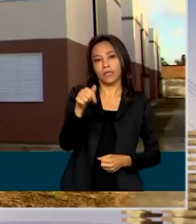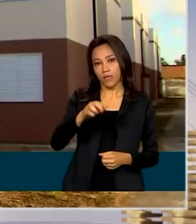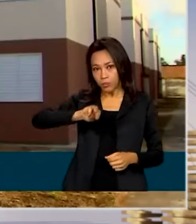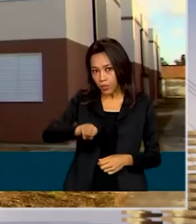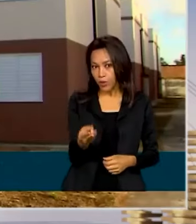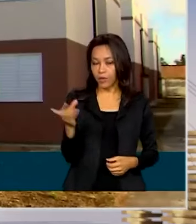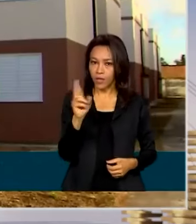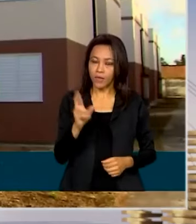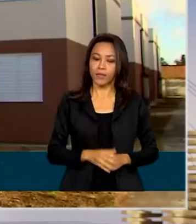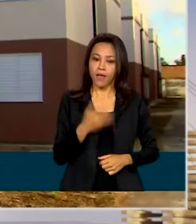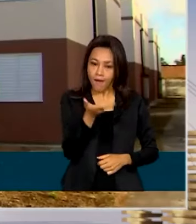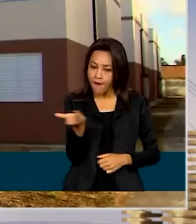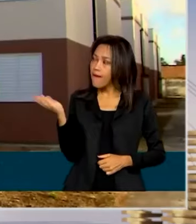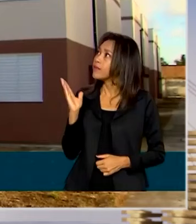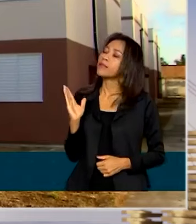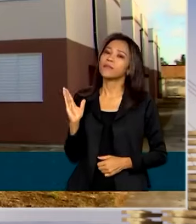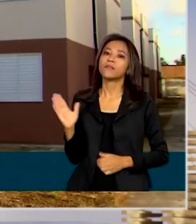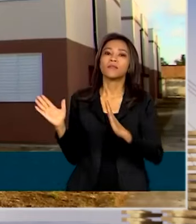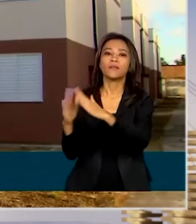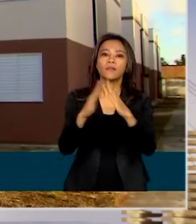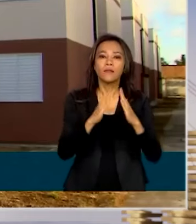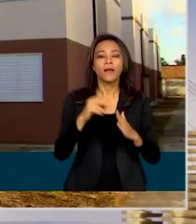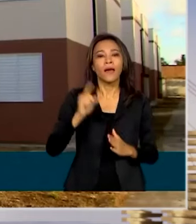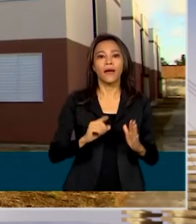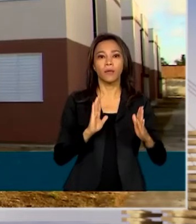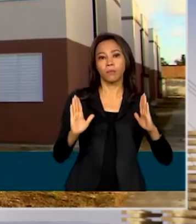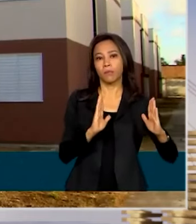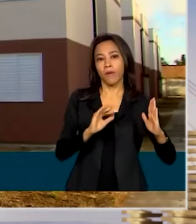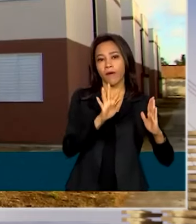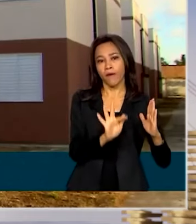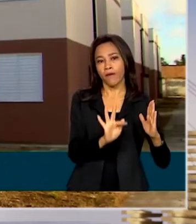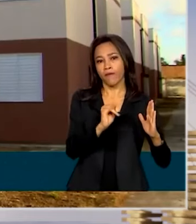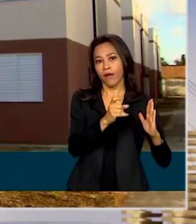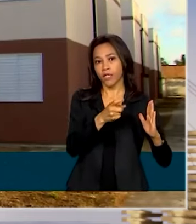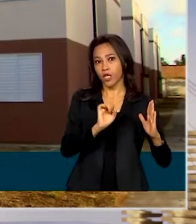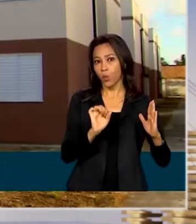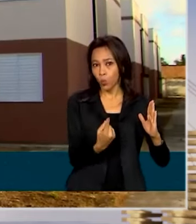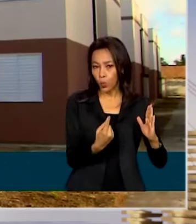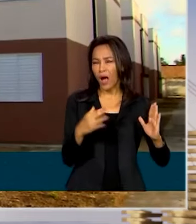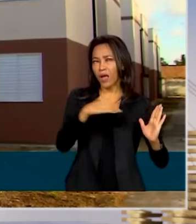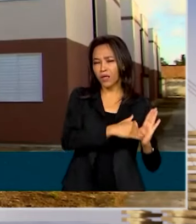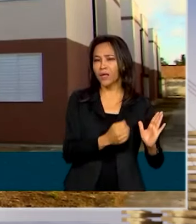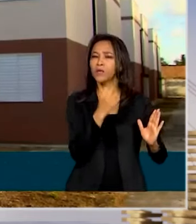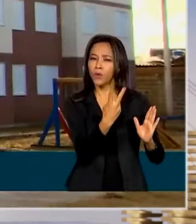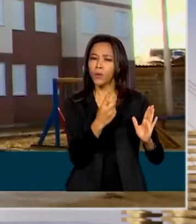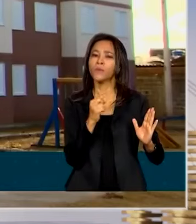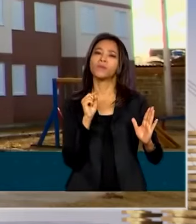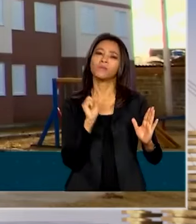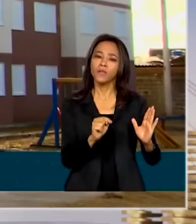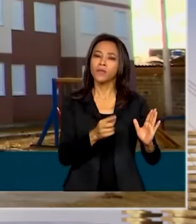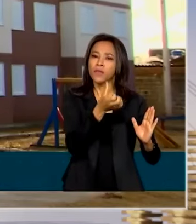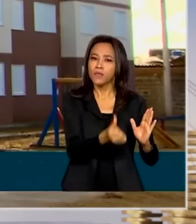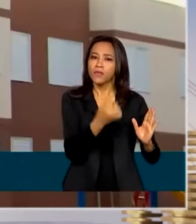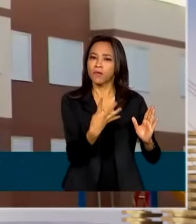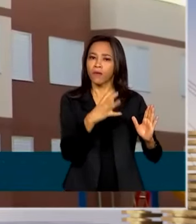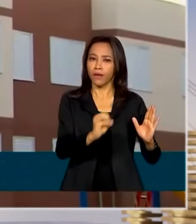corte de 100 mil reais. Esse redutor será de 100 mil reais em todas as categorias, imóveis mais caros